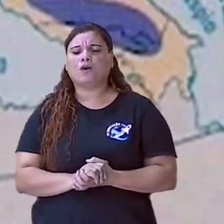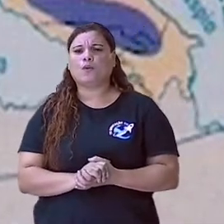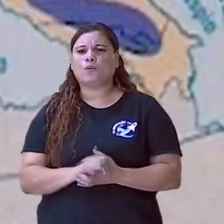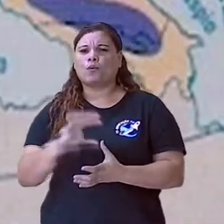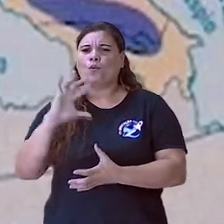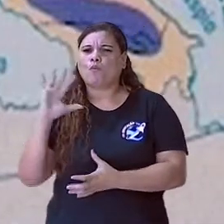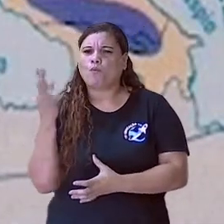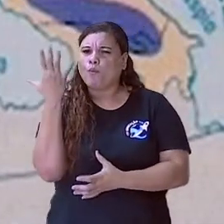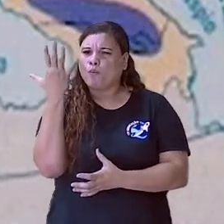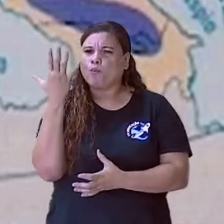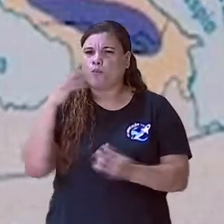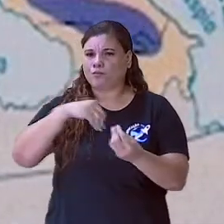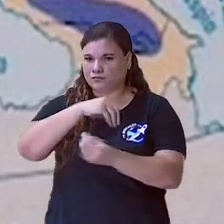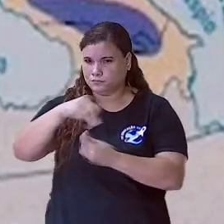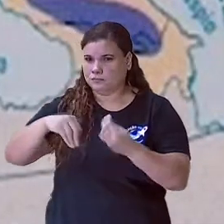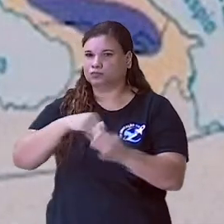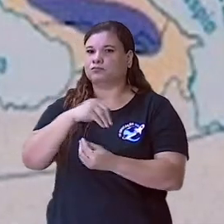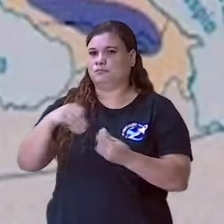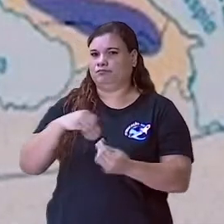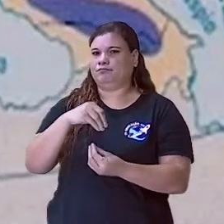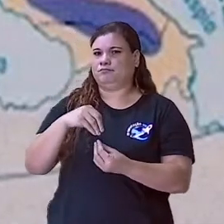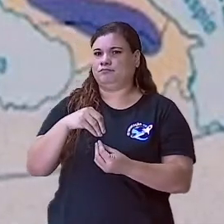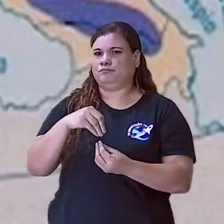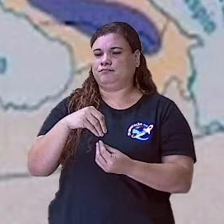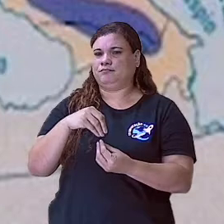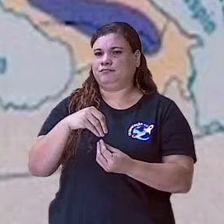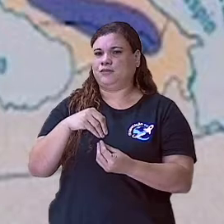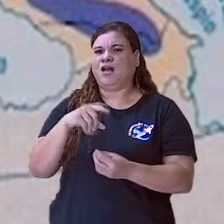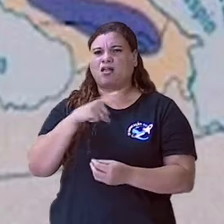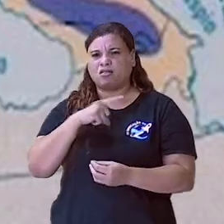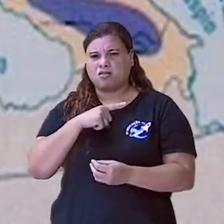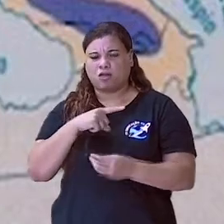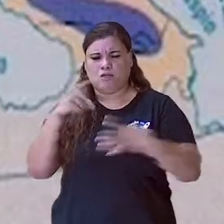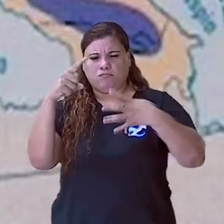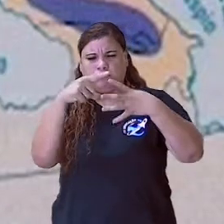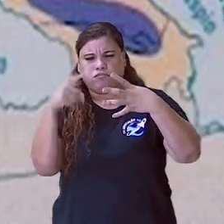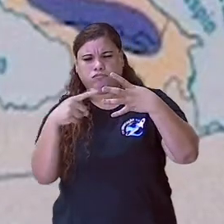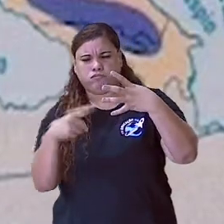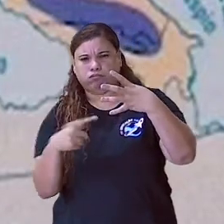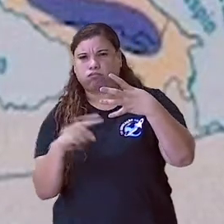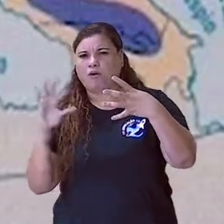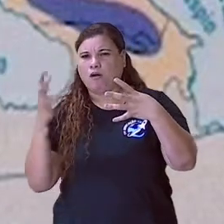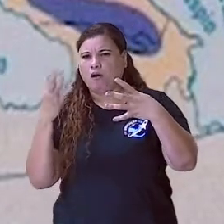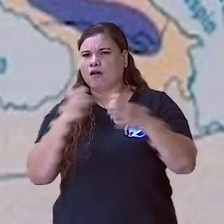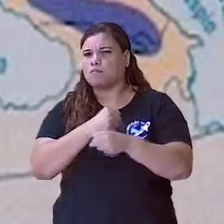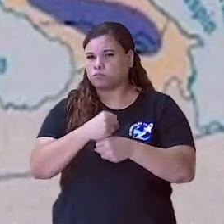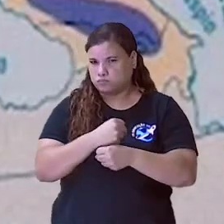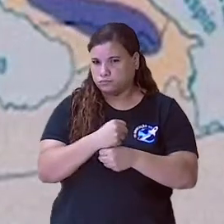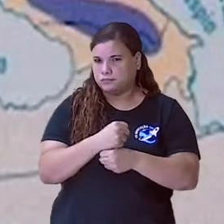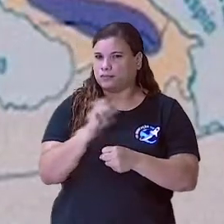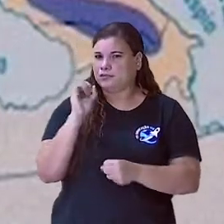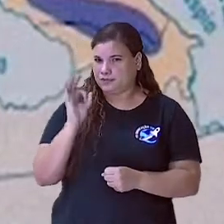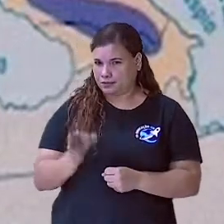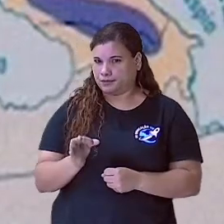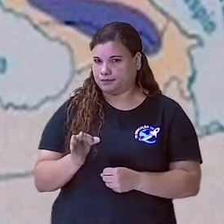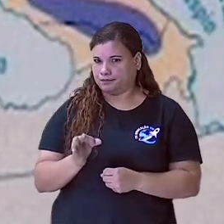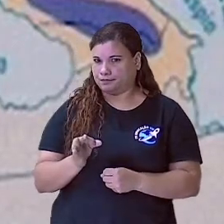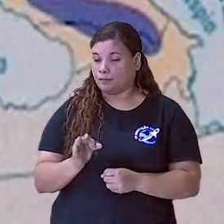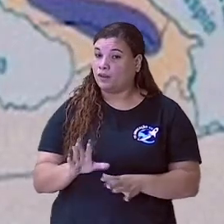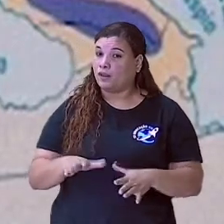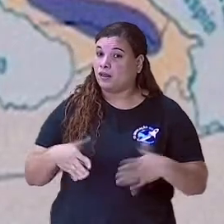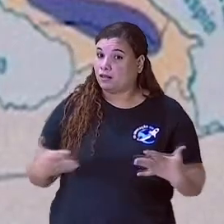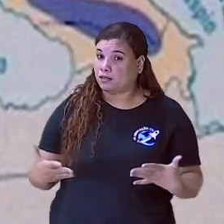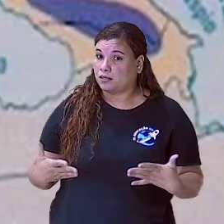nós temos basicamente verão e o inverno, não é isso que nós temos, na maior parte nós